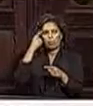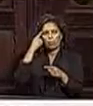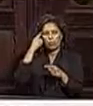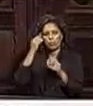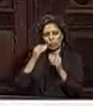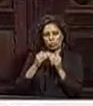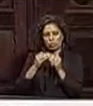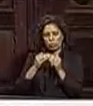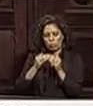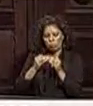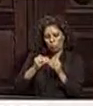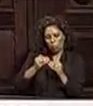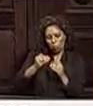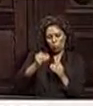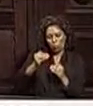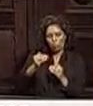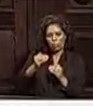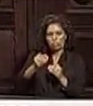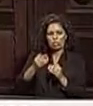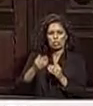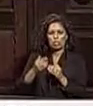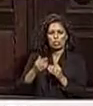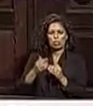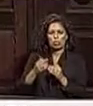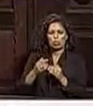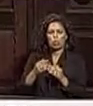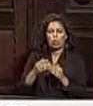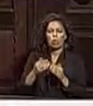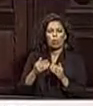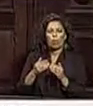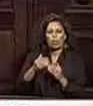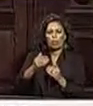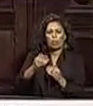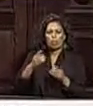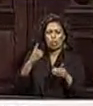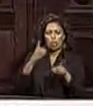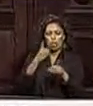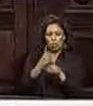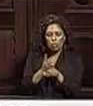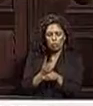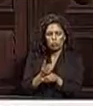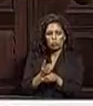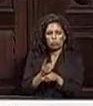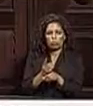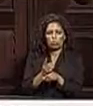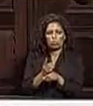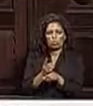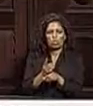é buscar adquirir subsídios para se trabalhar um